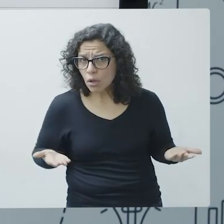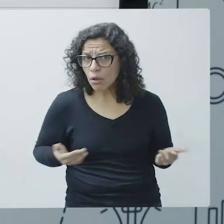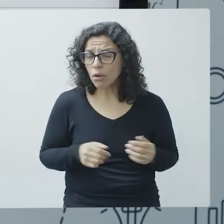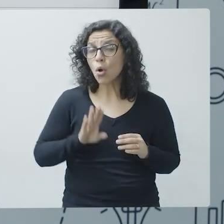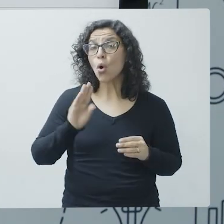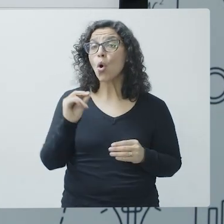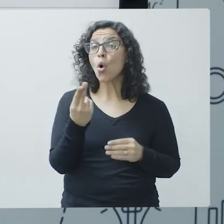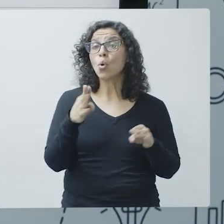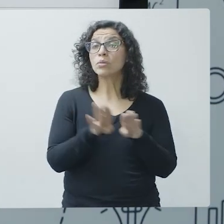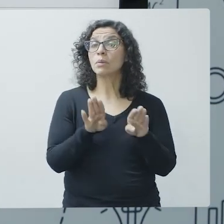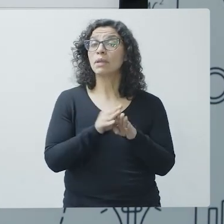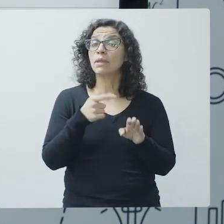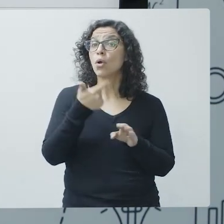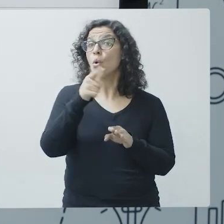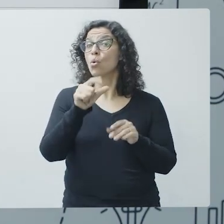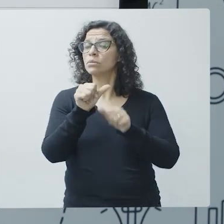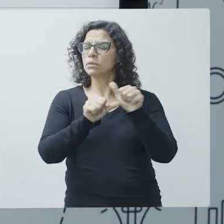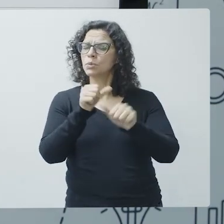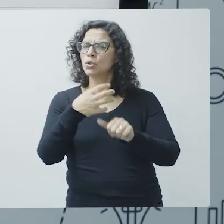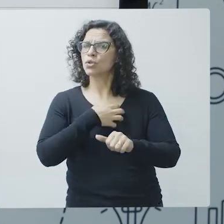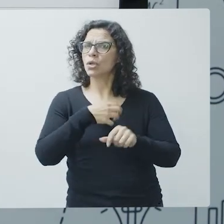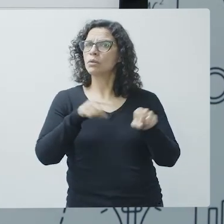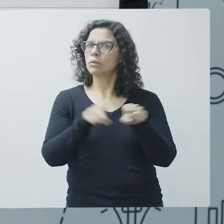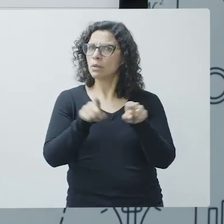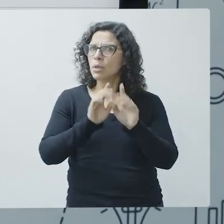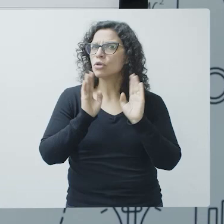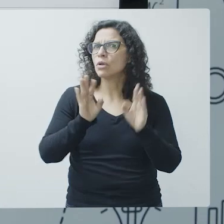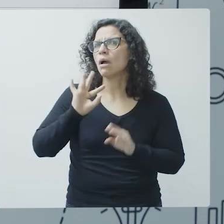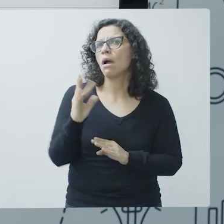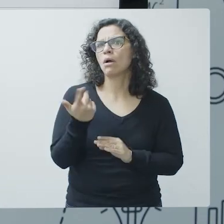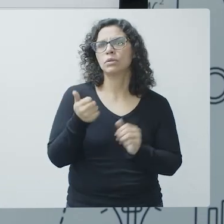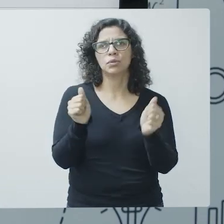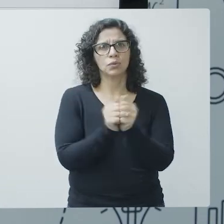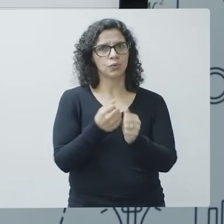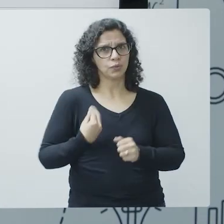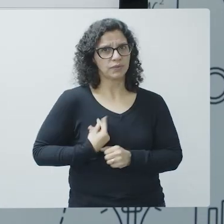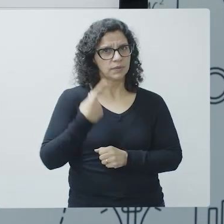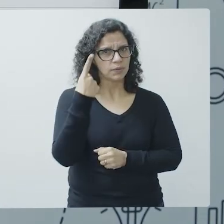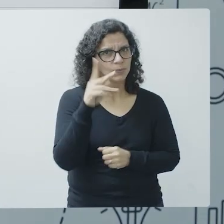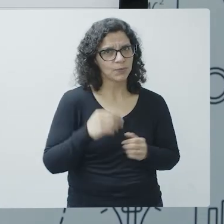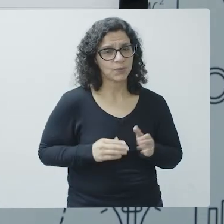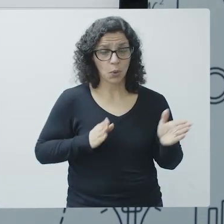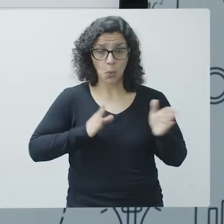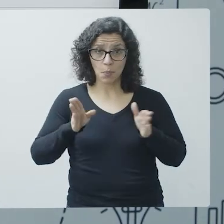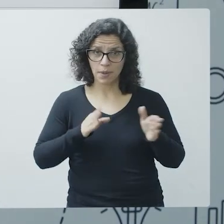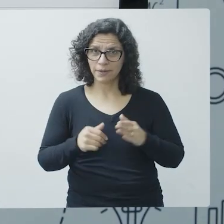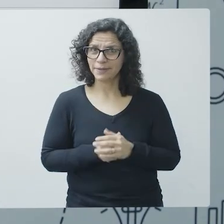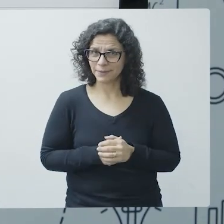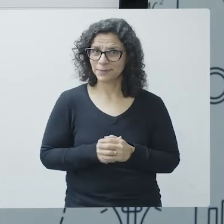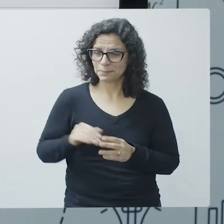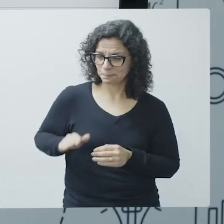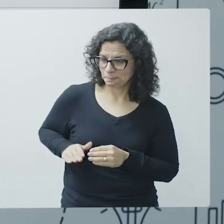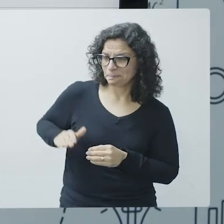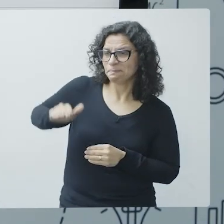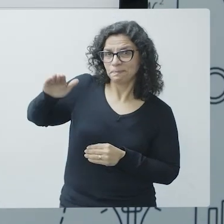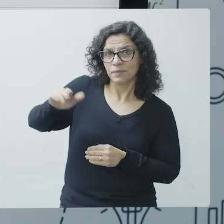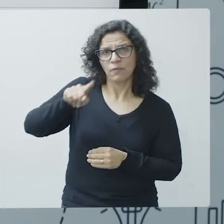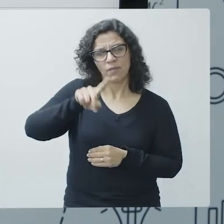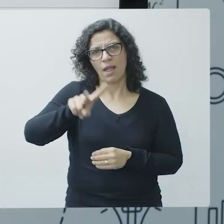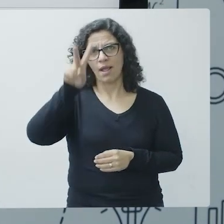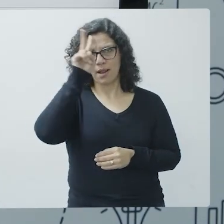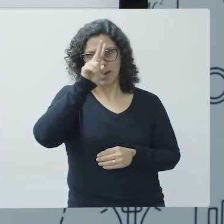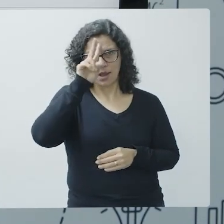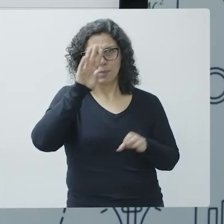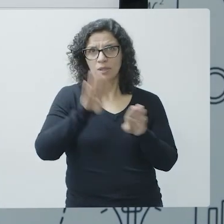aconteceram, ou muitas outras mudanças também acompanharam vocês durante esse processo? E se vocês estão